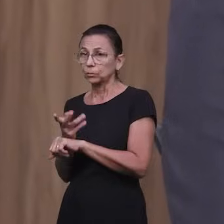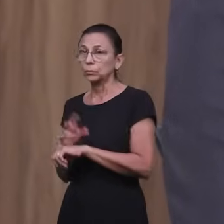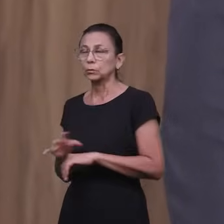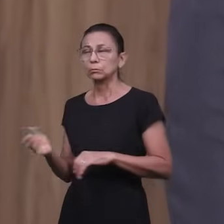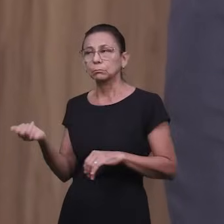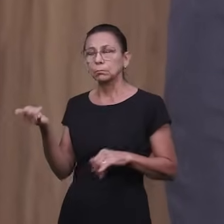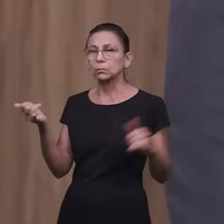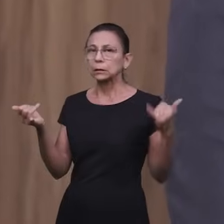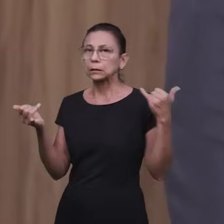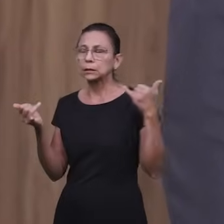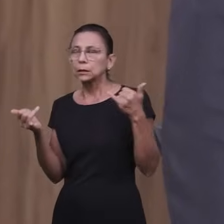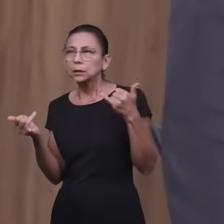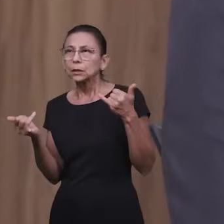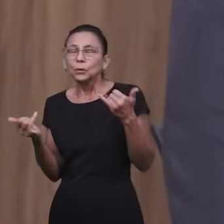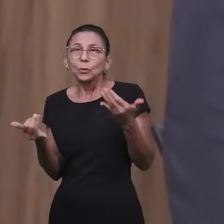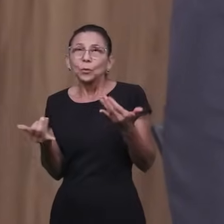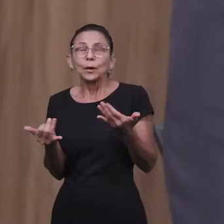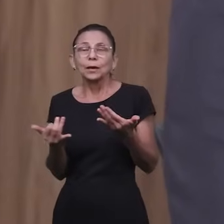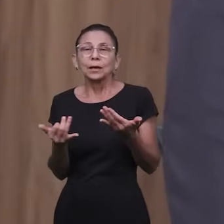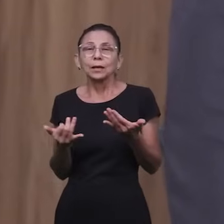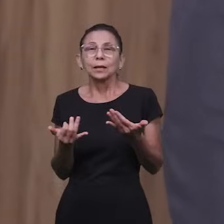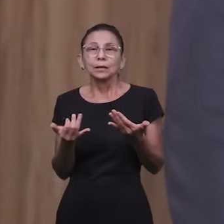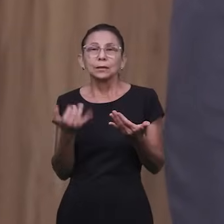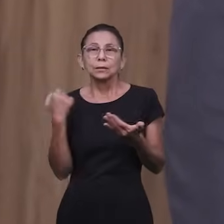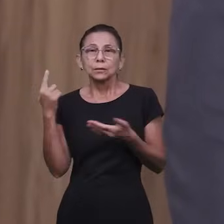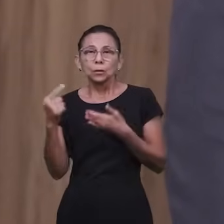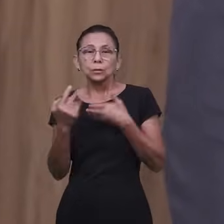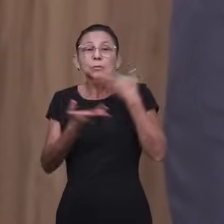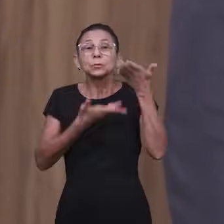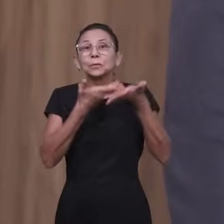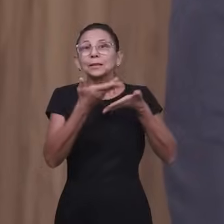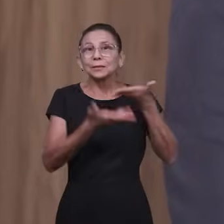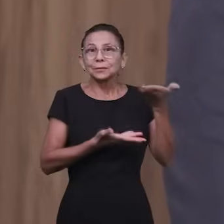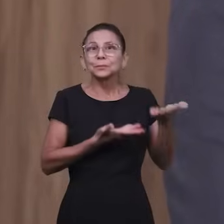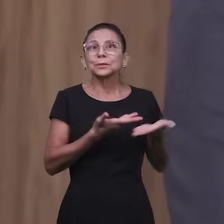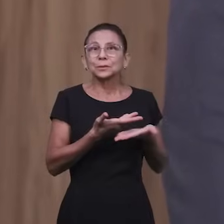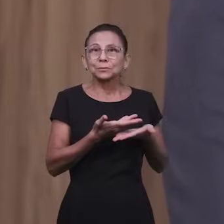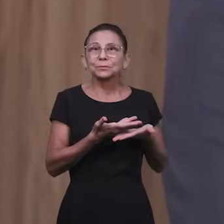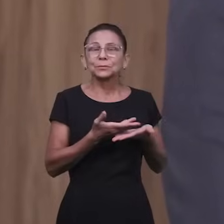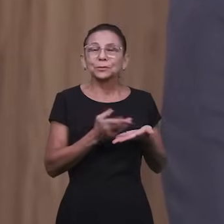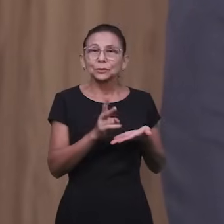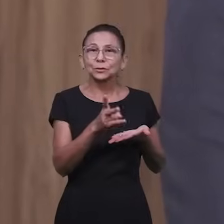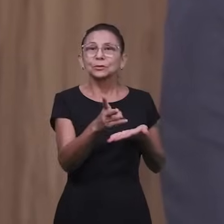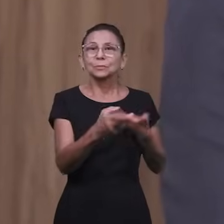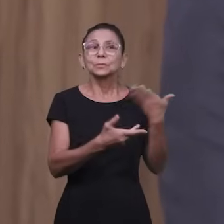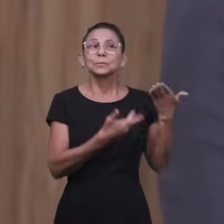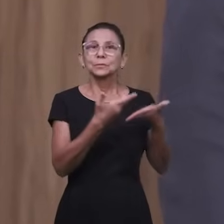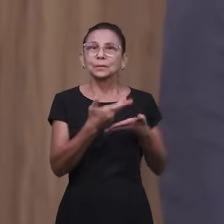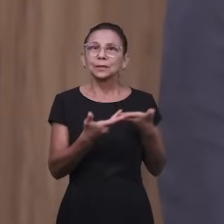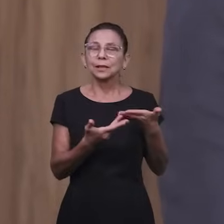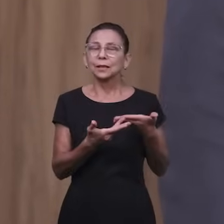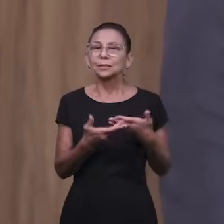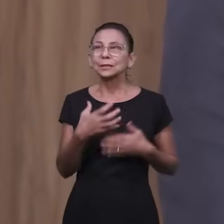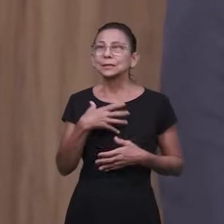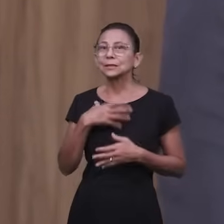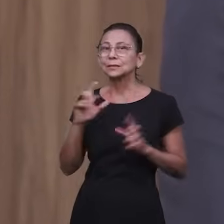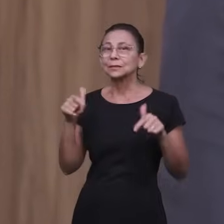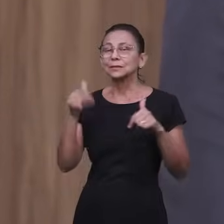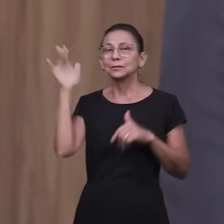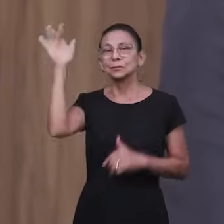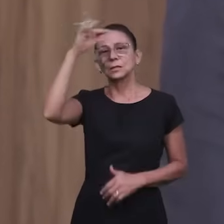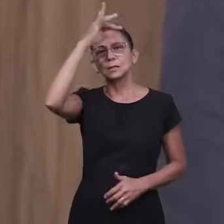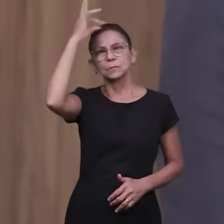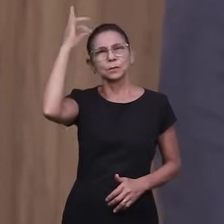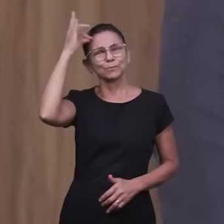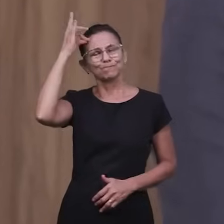Santo agindo de uma forma perfeita, né? E a cada experiência vai edificando esse trabalho cada